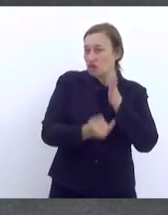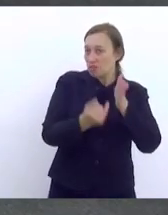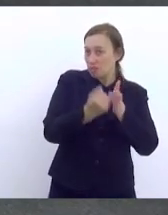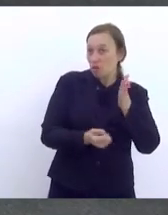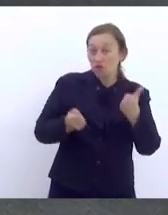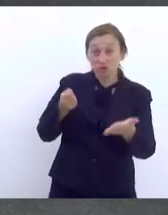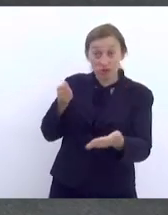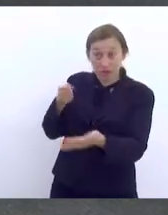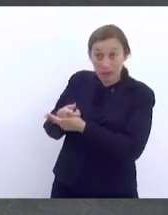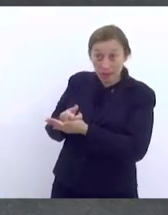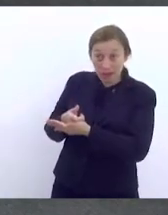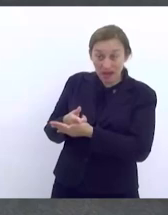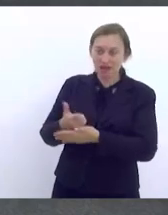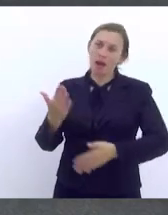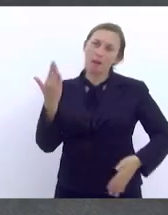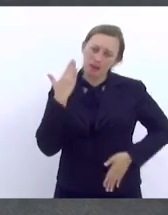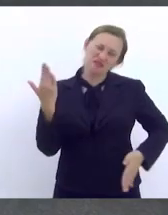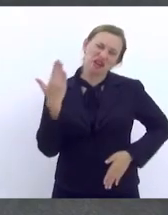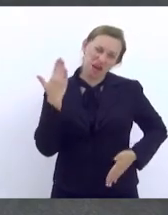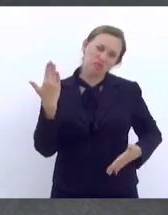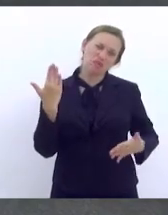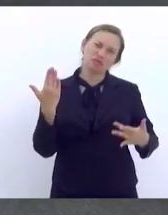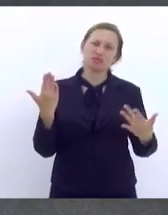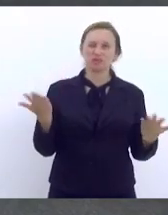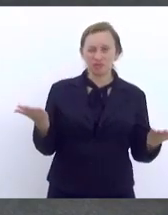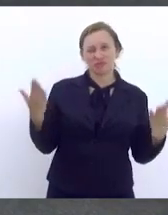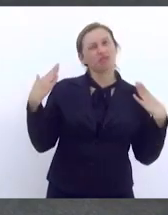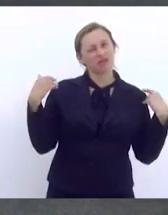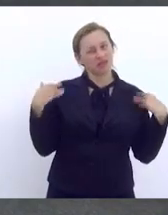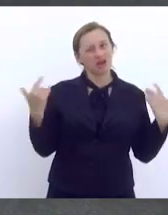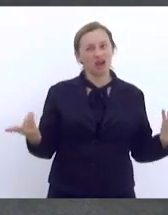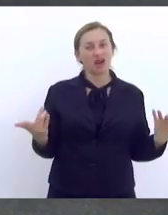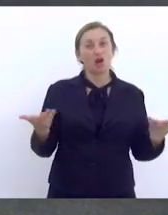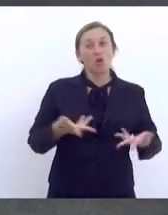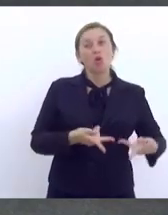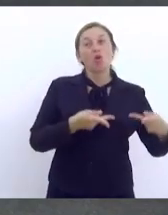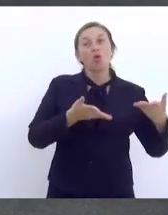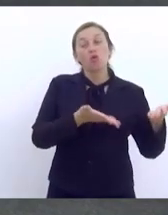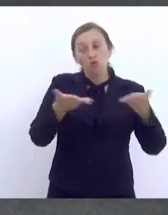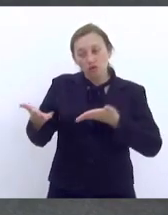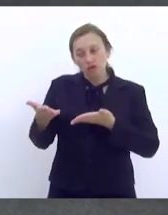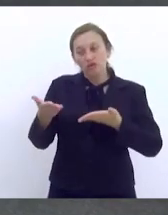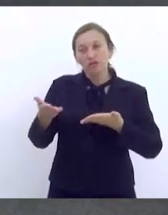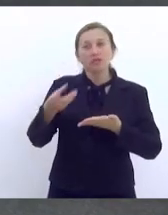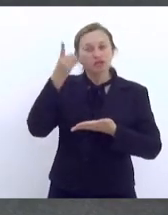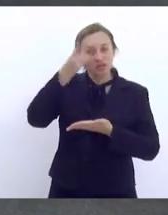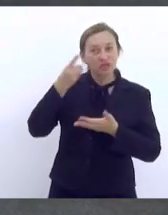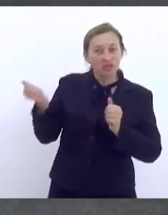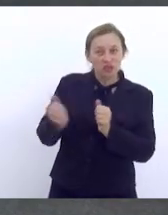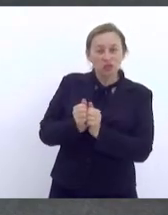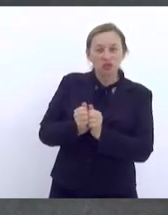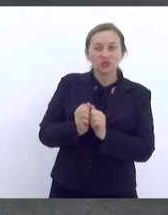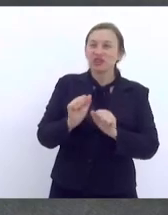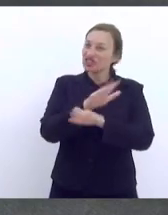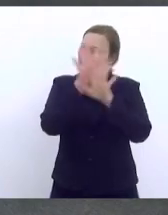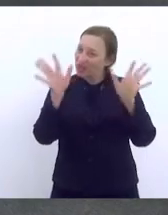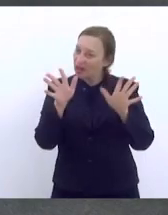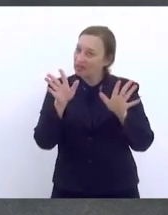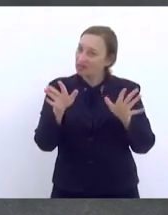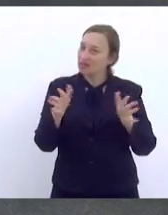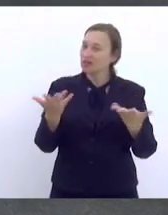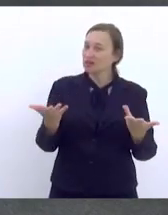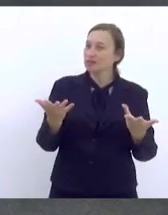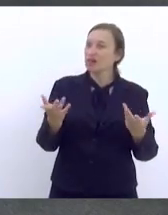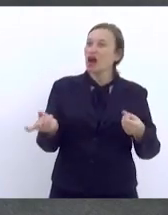benesses pra vagabundo fica aqui o convite para que os deputados participe Deixa claro é fundamental a